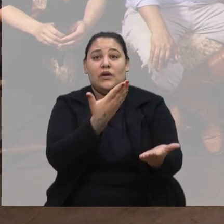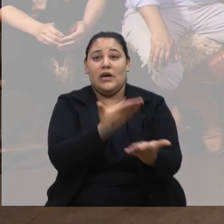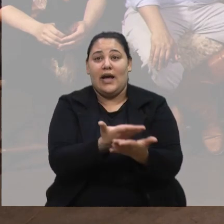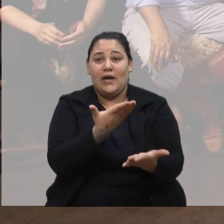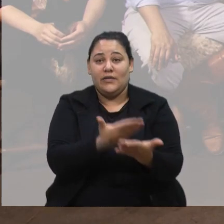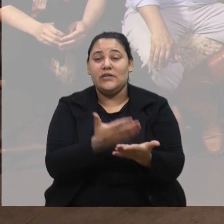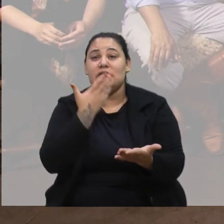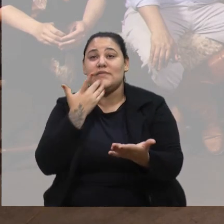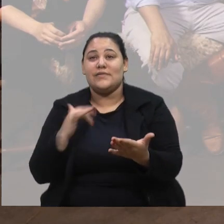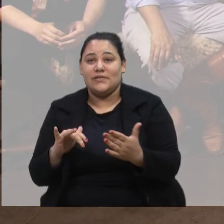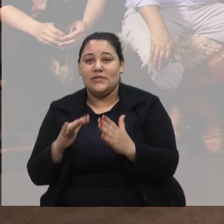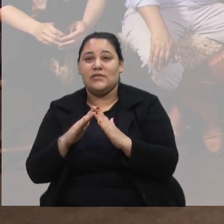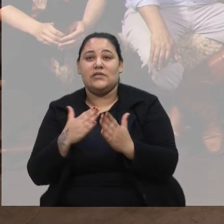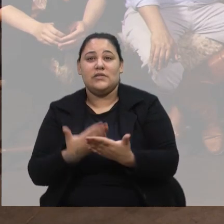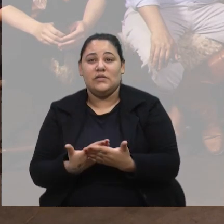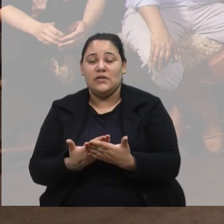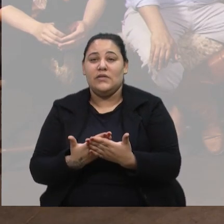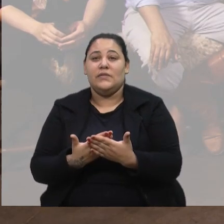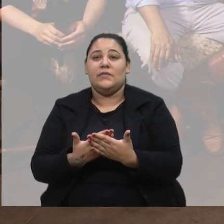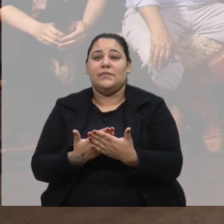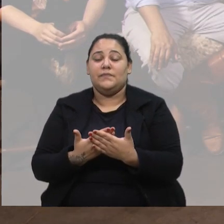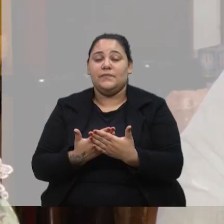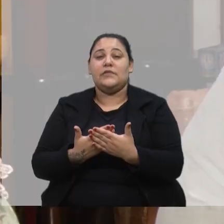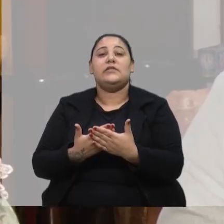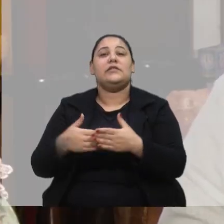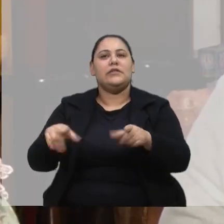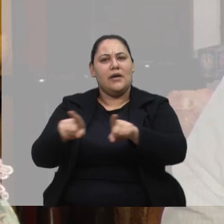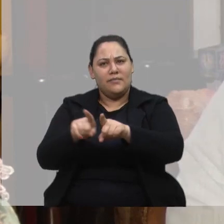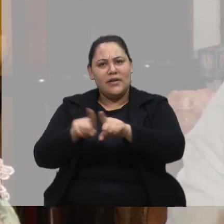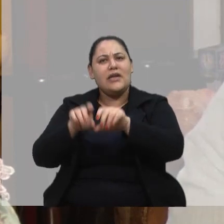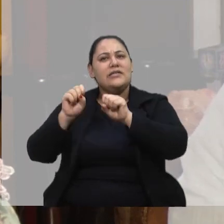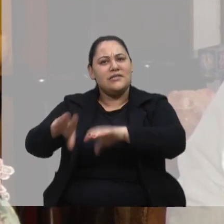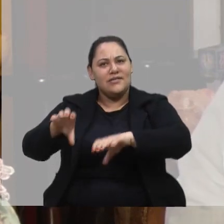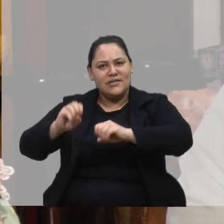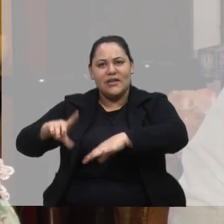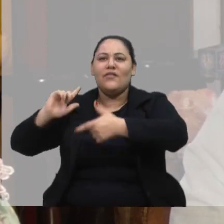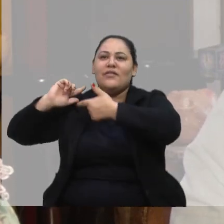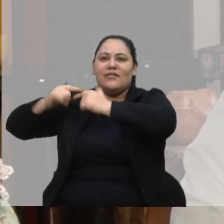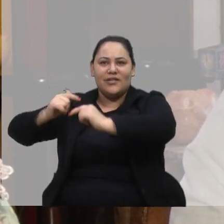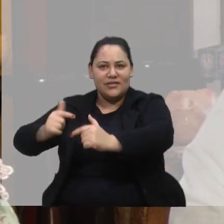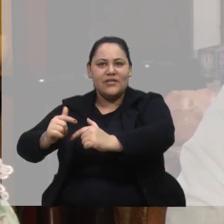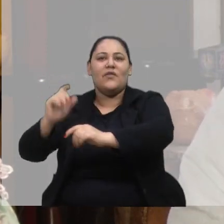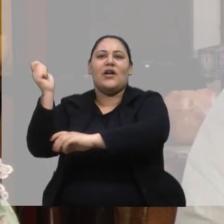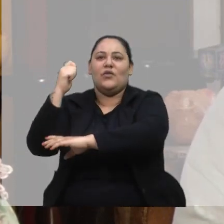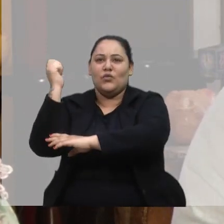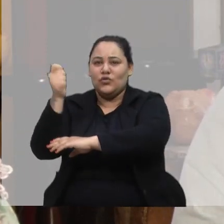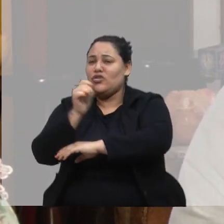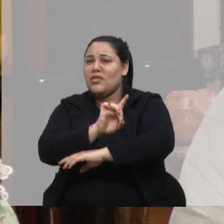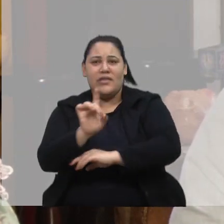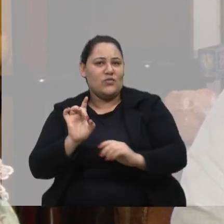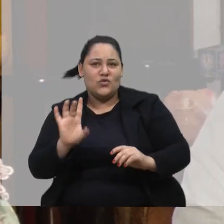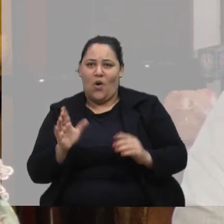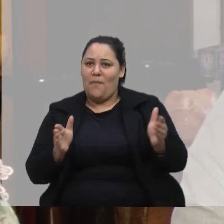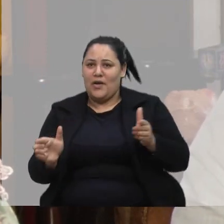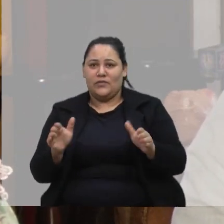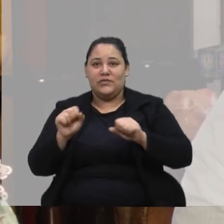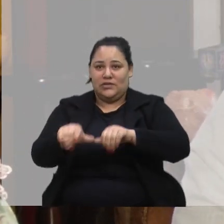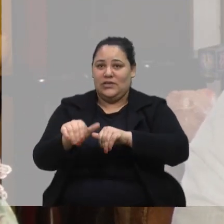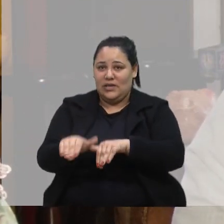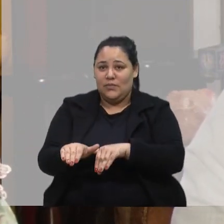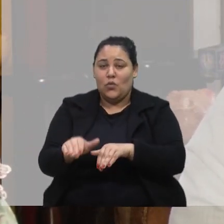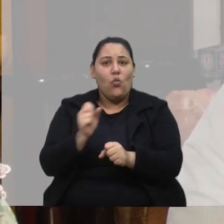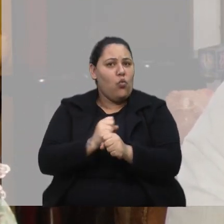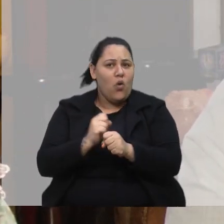para as crianças e levo a nossa tradição ao ano todo, não só no período de setembro, para que as crianças também aprendam sobre